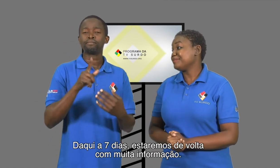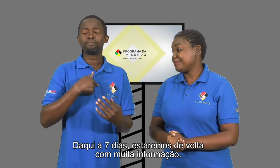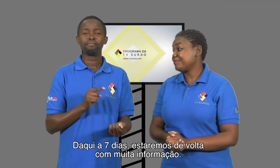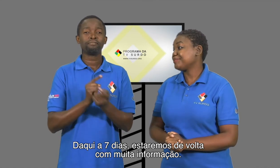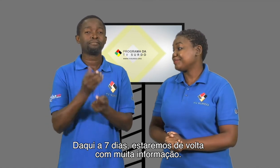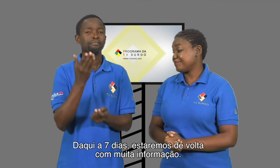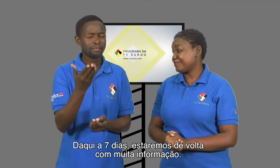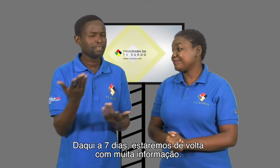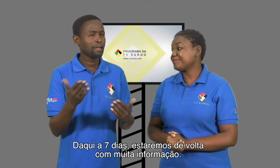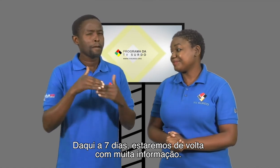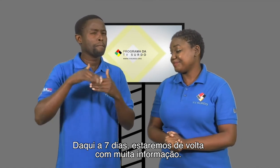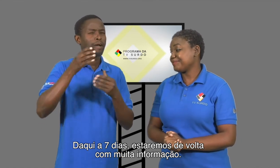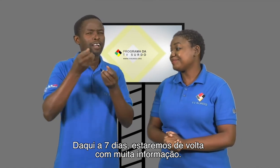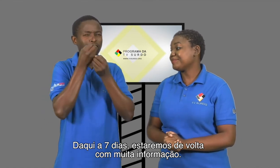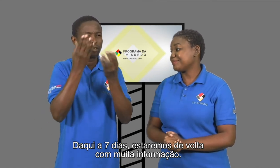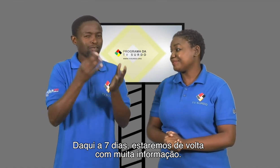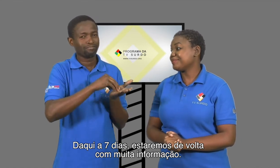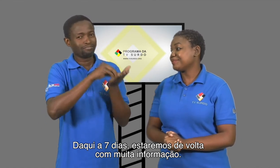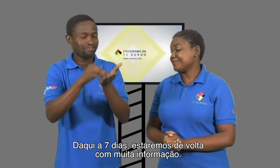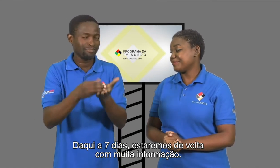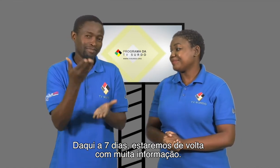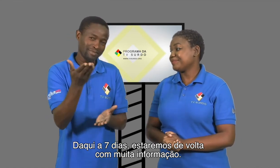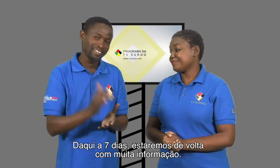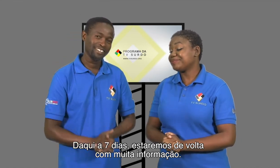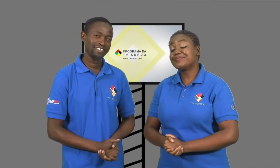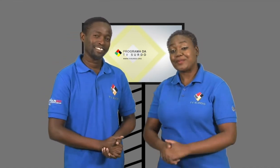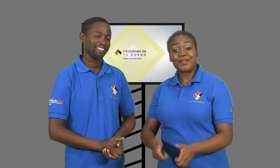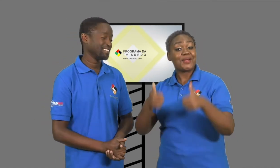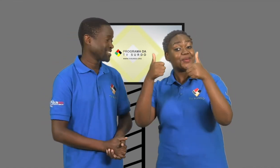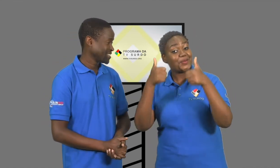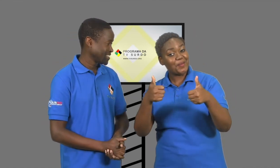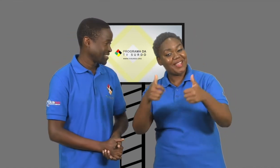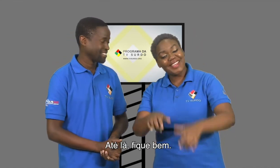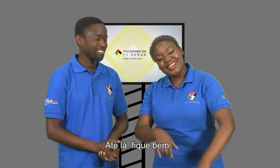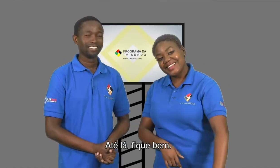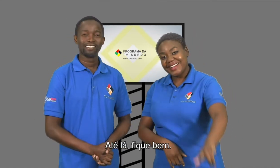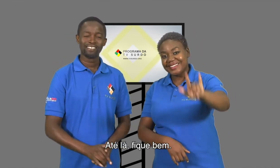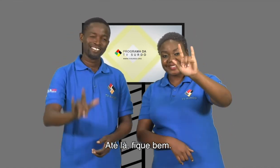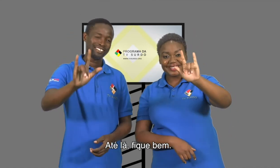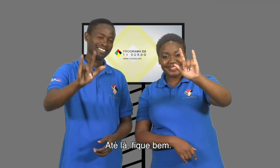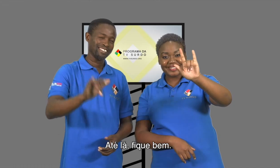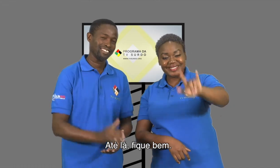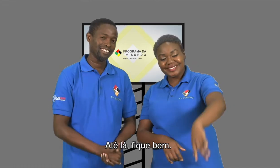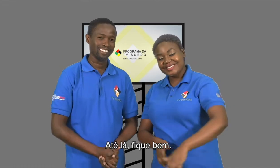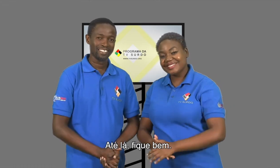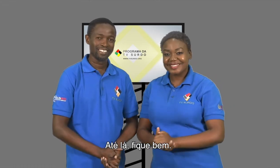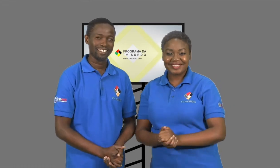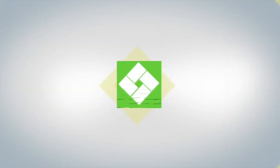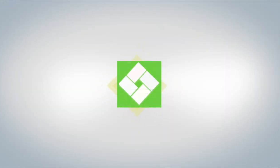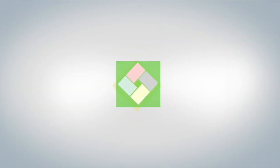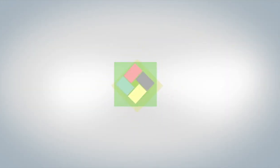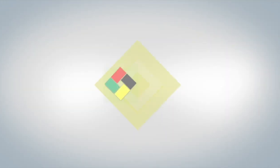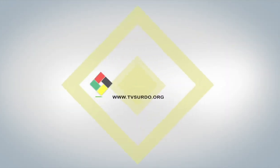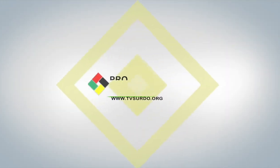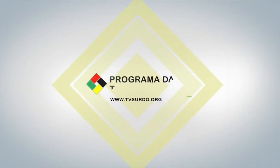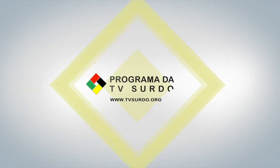Daqui a sete dias, estaremos de volta com muita informação. Até lá. Fique bem.